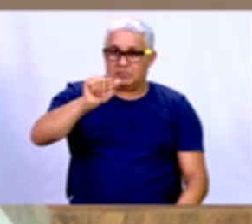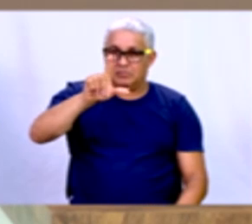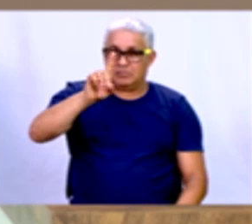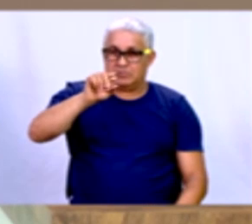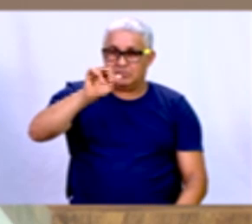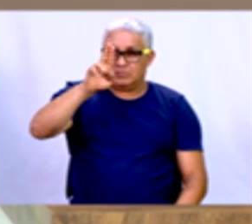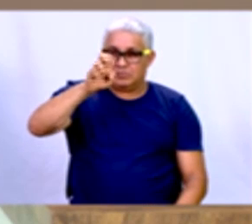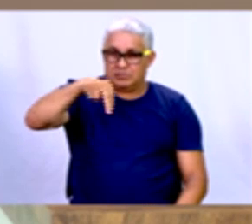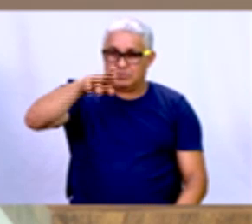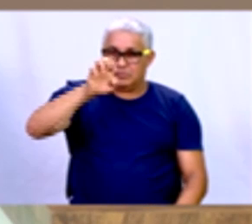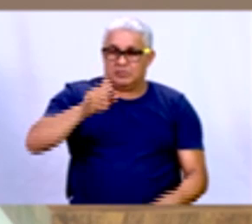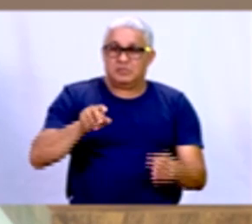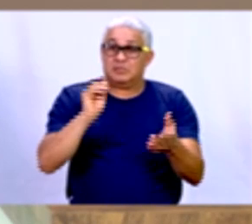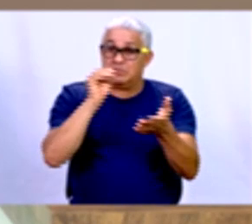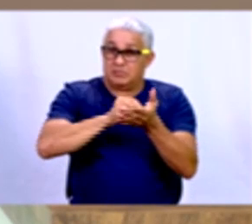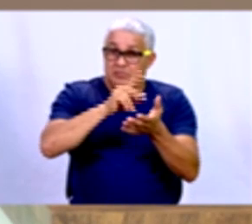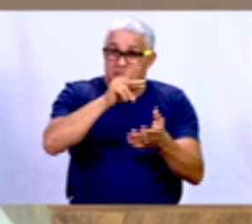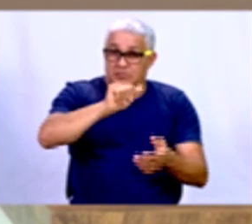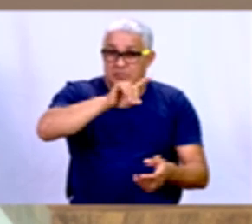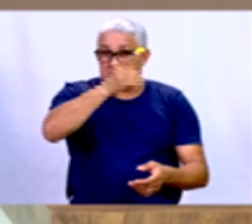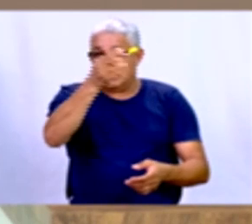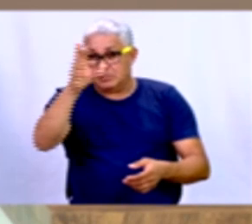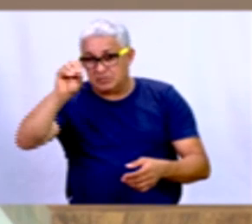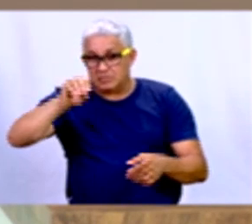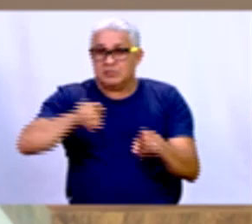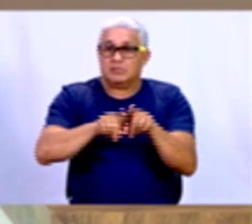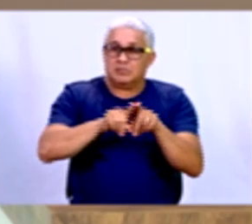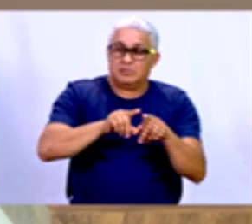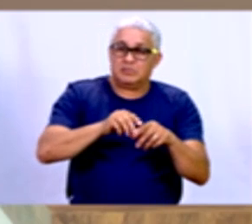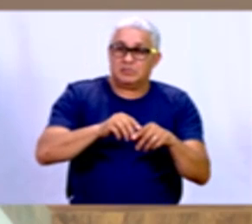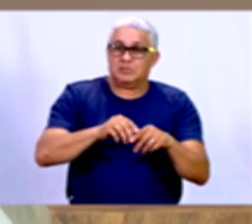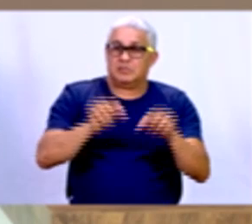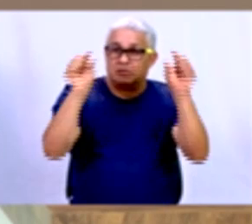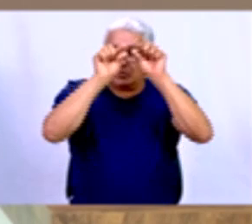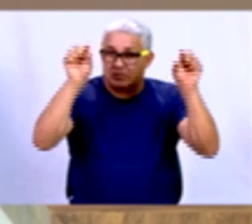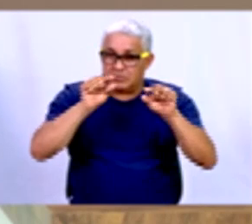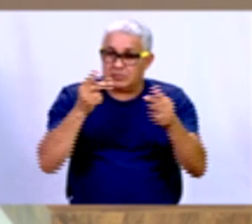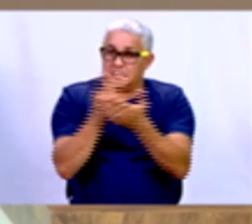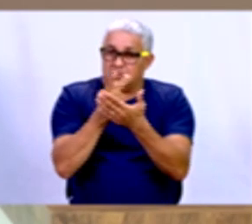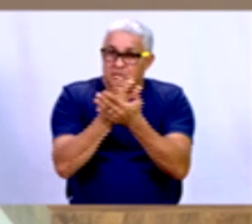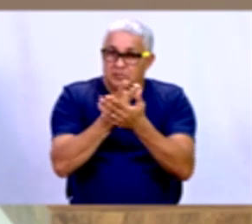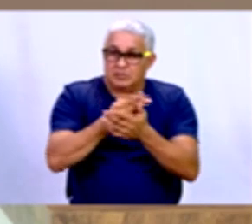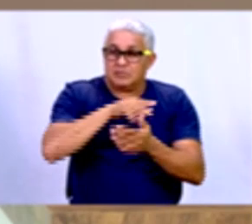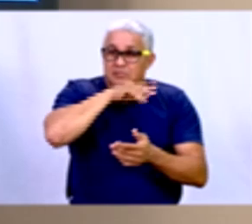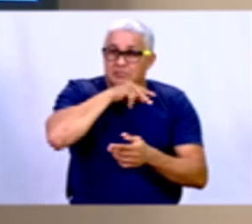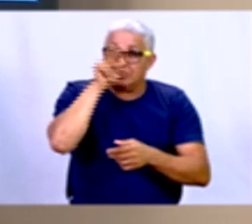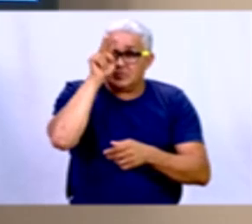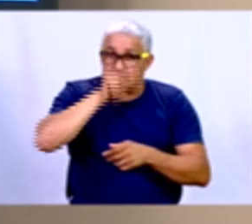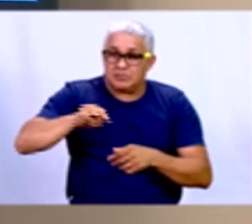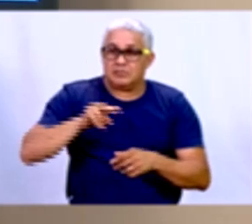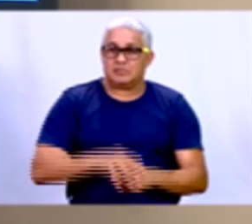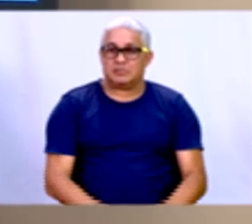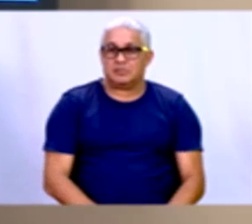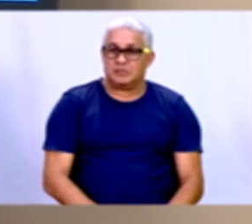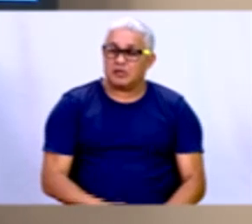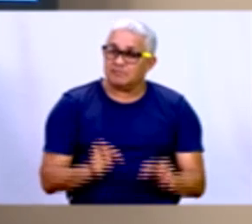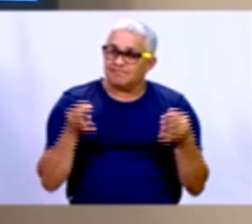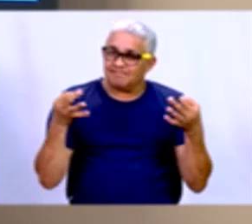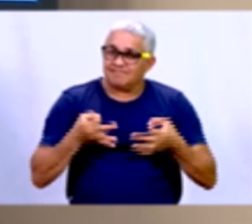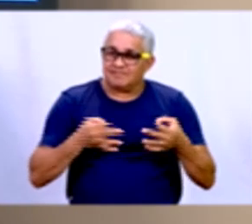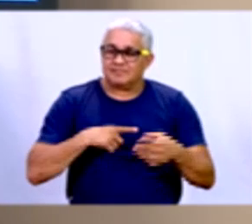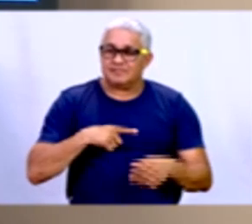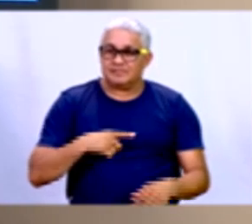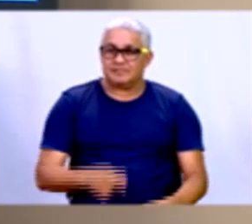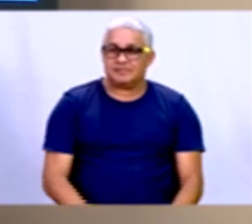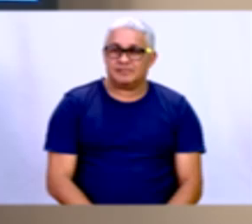de padronização, mensagens de erro mal definidas, dentre outras características. Perfeito. Quando a gente